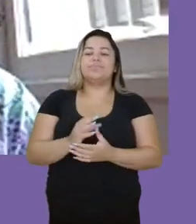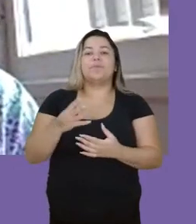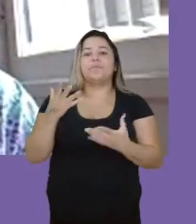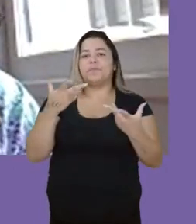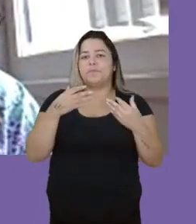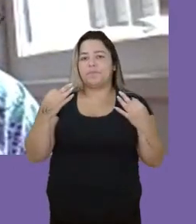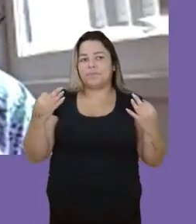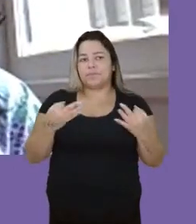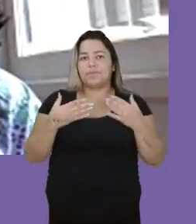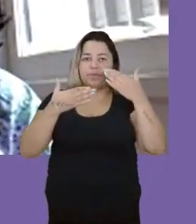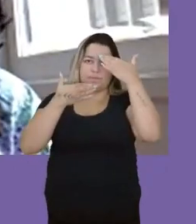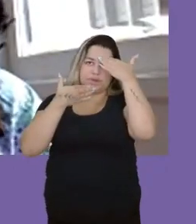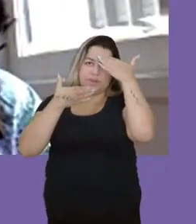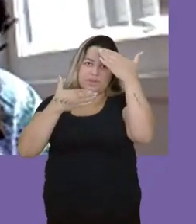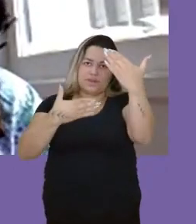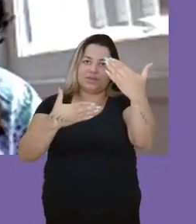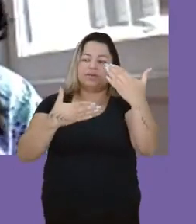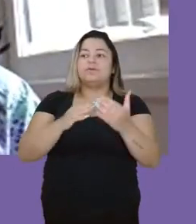Perfeito, muito obrigada.